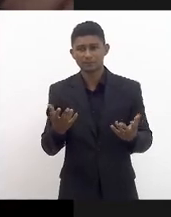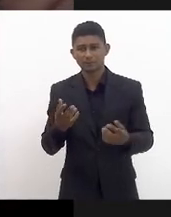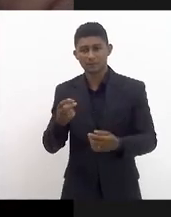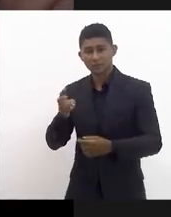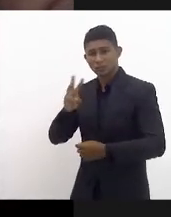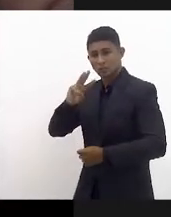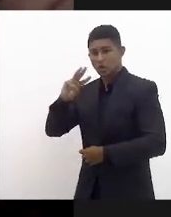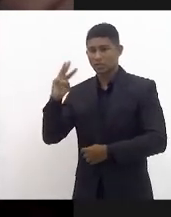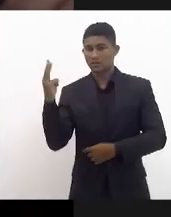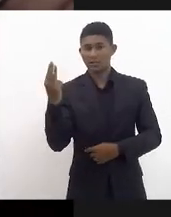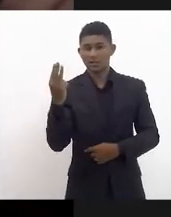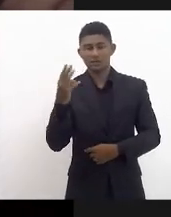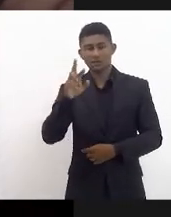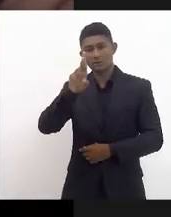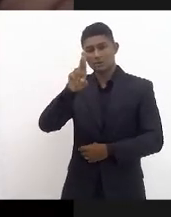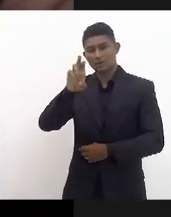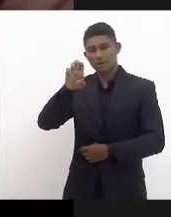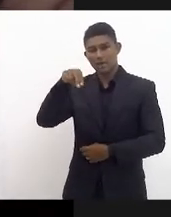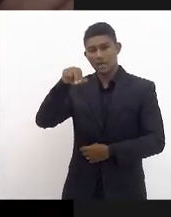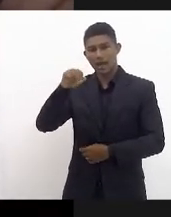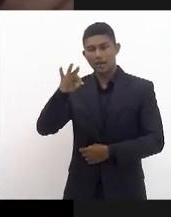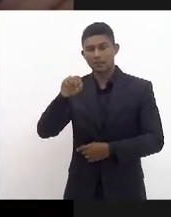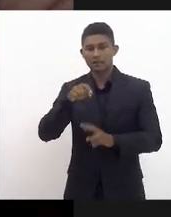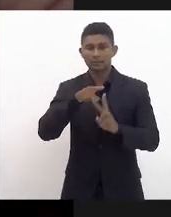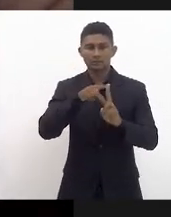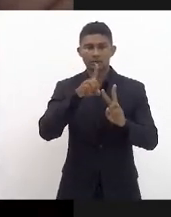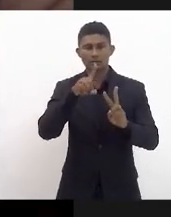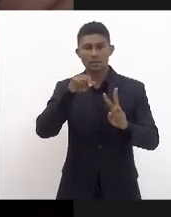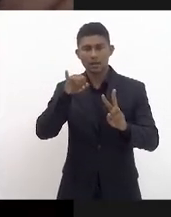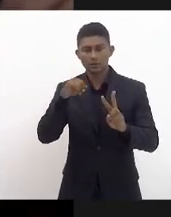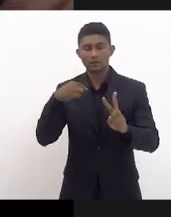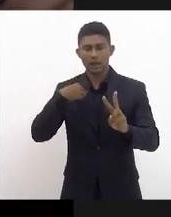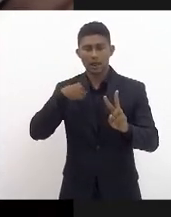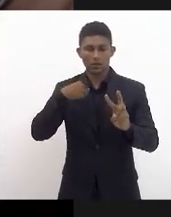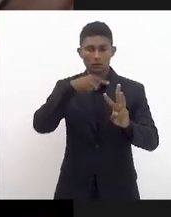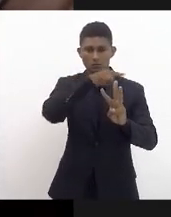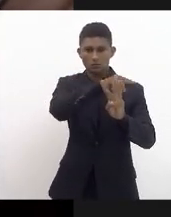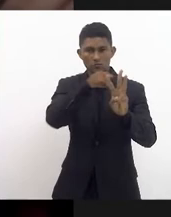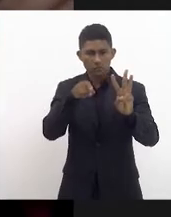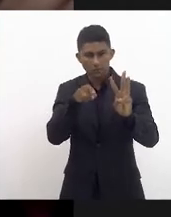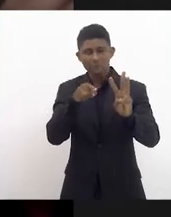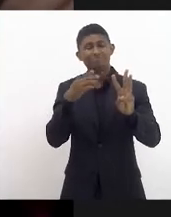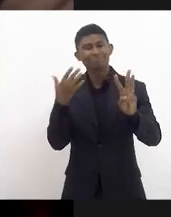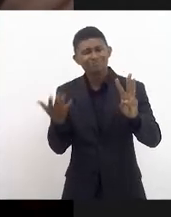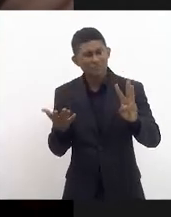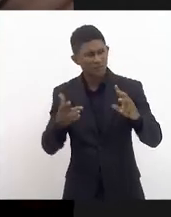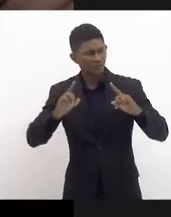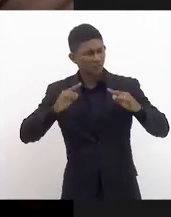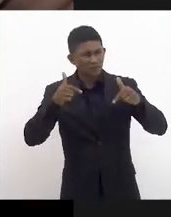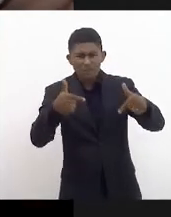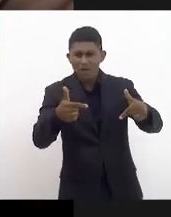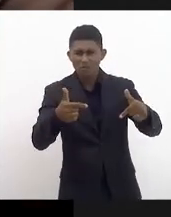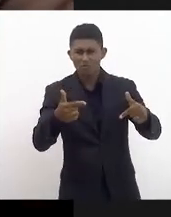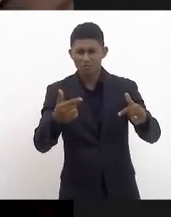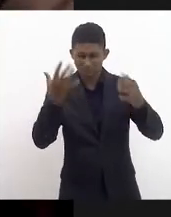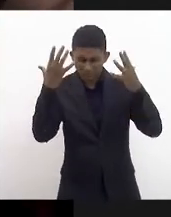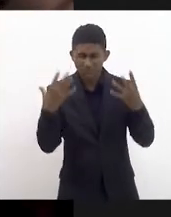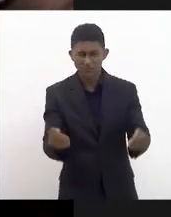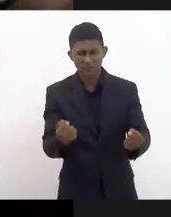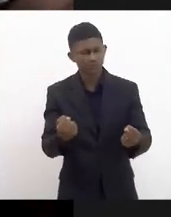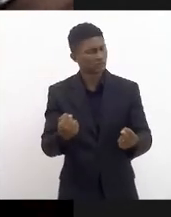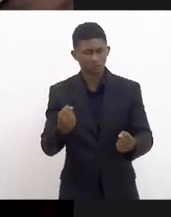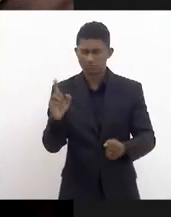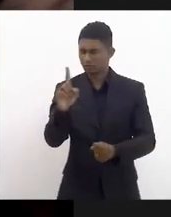aqui, Renata, Dani e eu. Então, assim, esse tipo de atitude é inadmissível. E eu